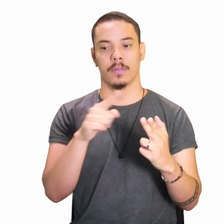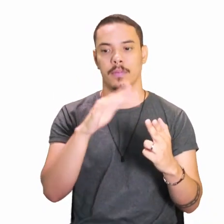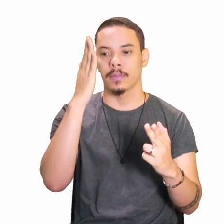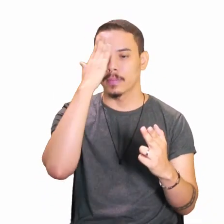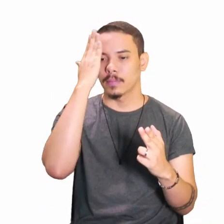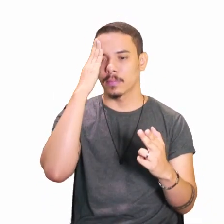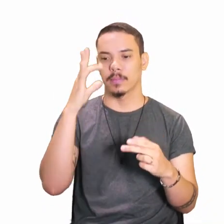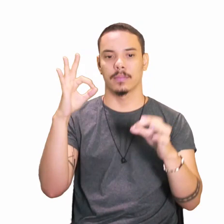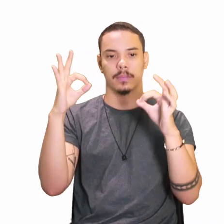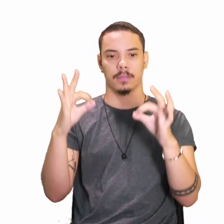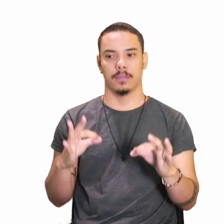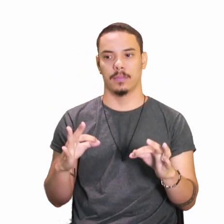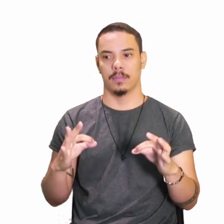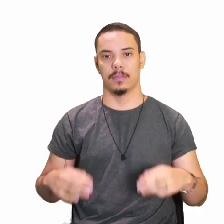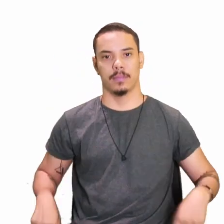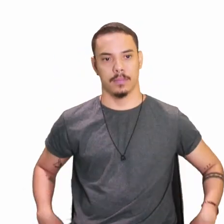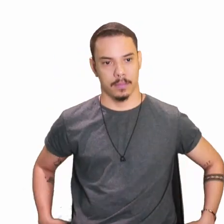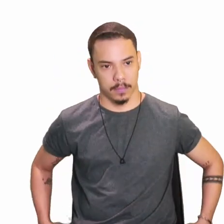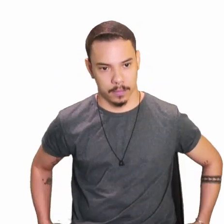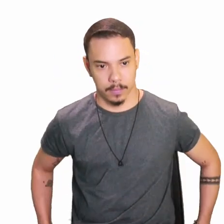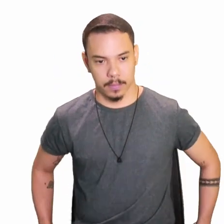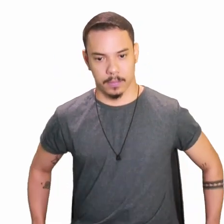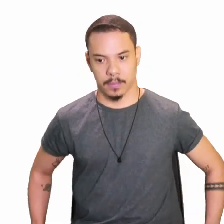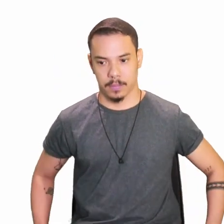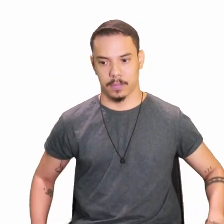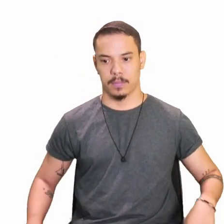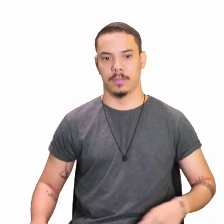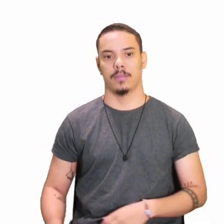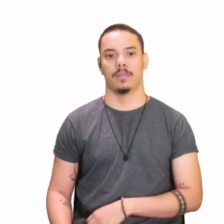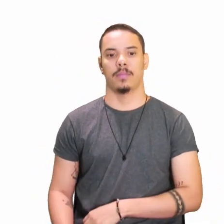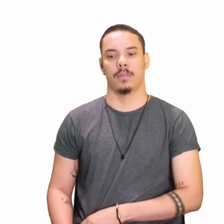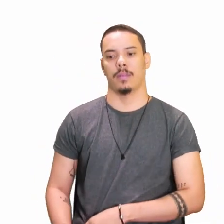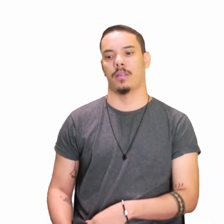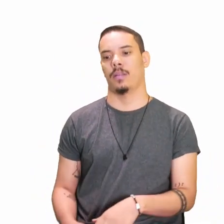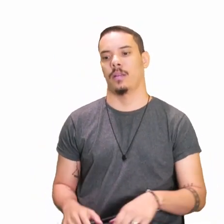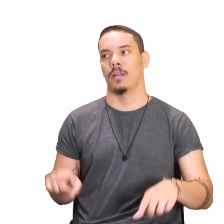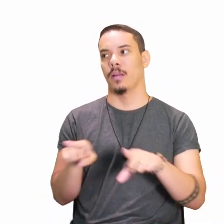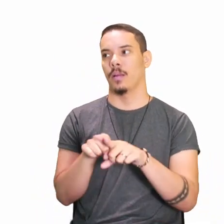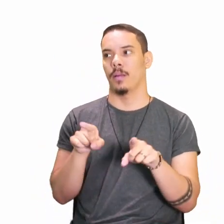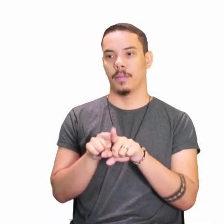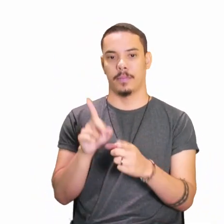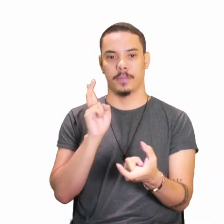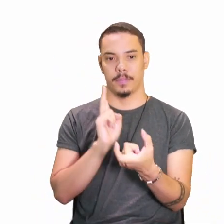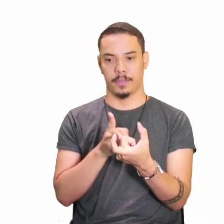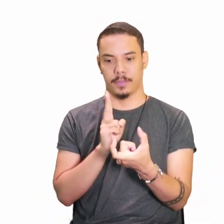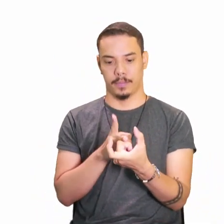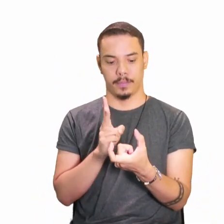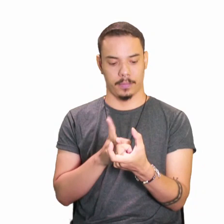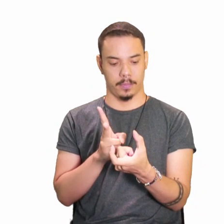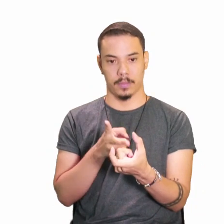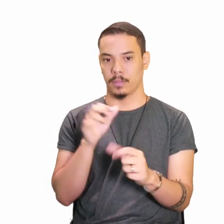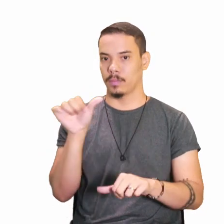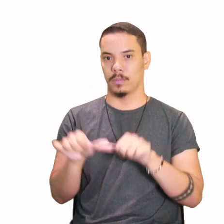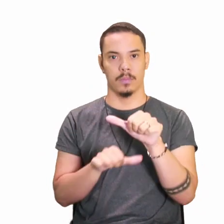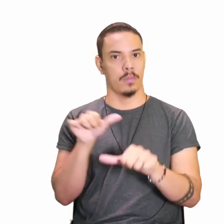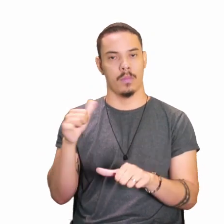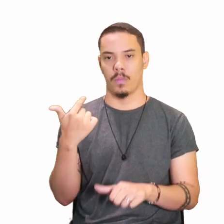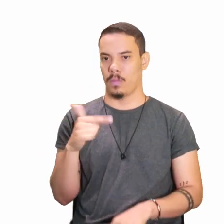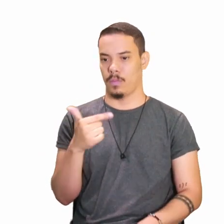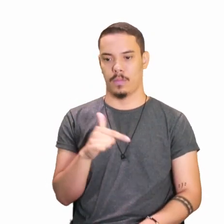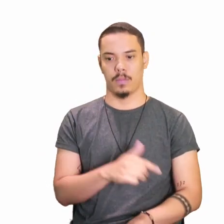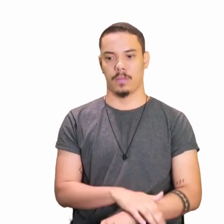regular Tá certo como assim amada Olha só o radical do início o mesmo não sofreu alteração